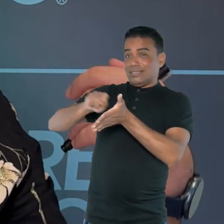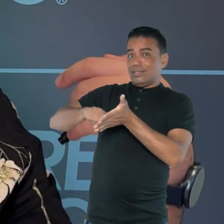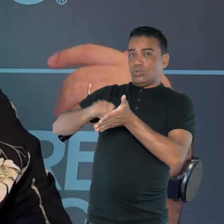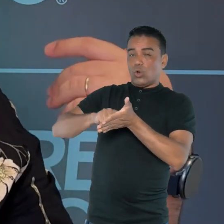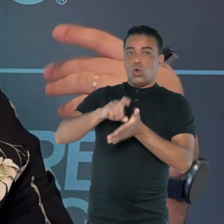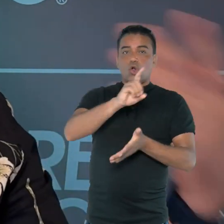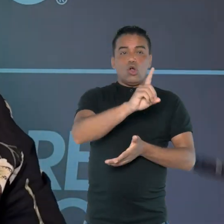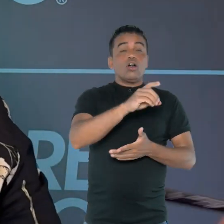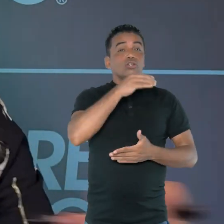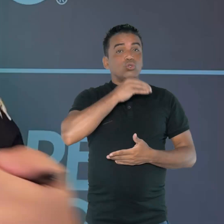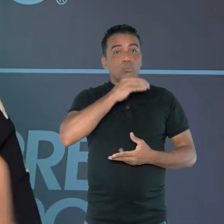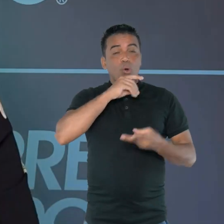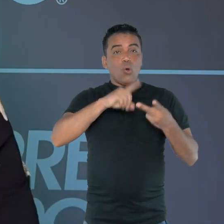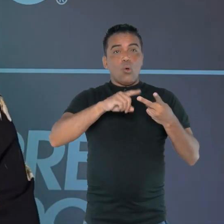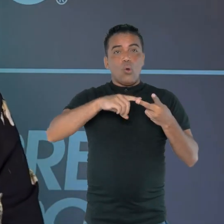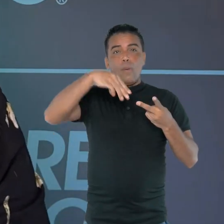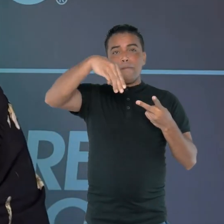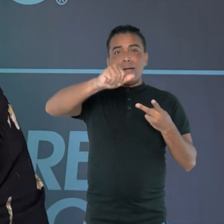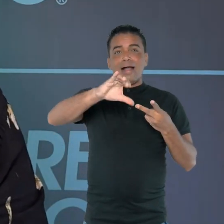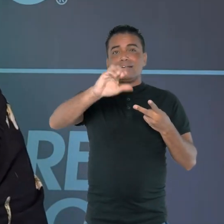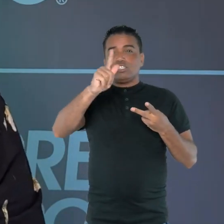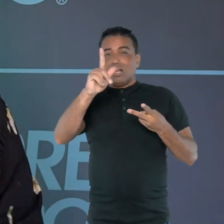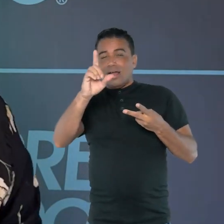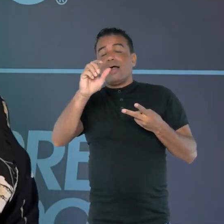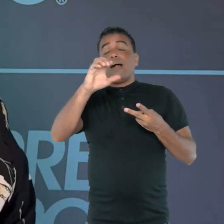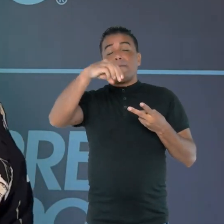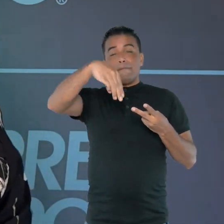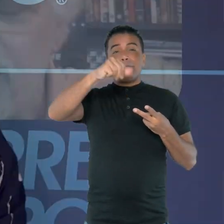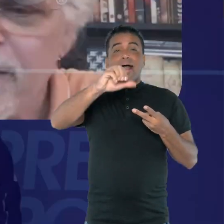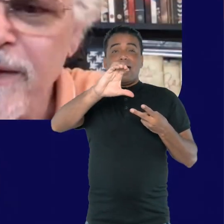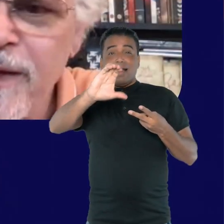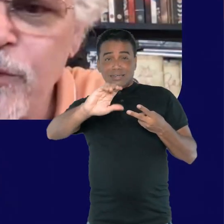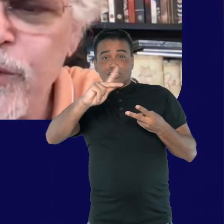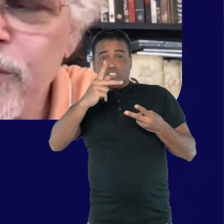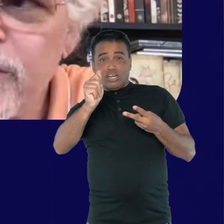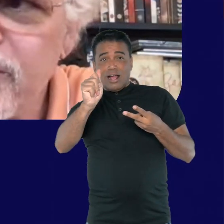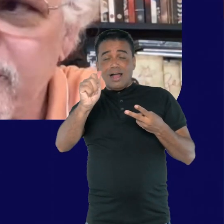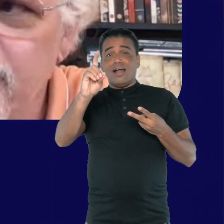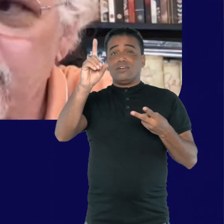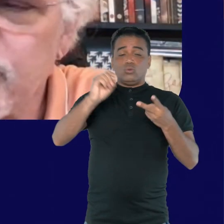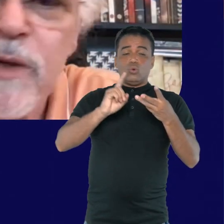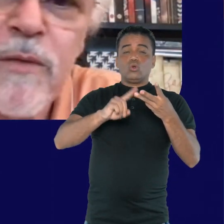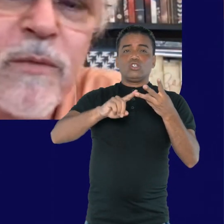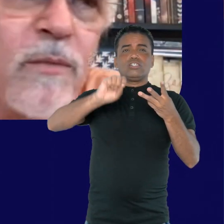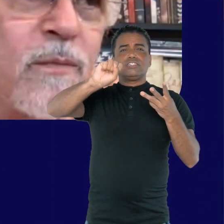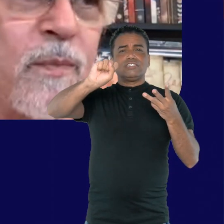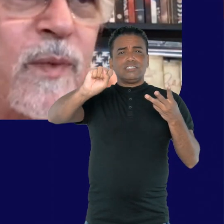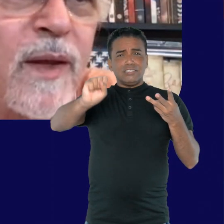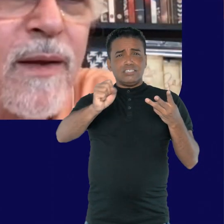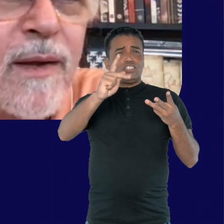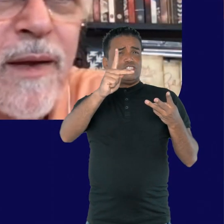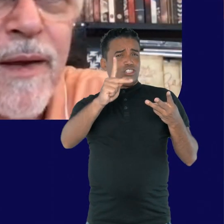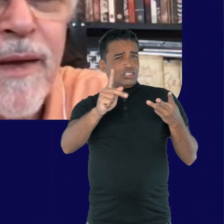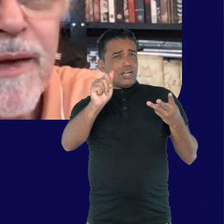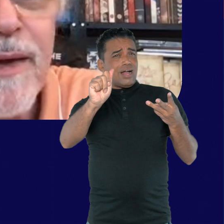Machado, Shakespeare, Guimarães Rosa. Sim, e autores